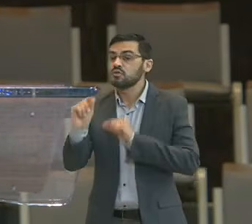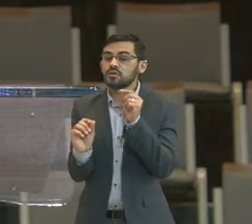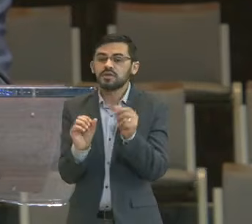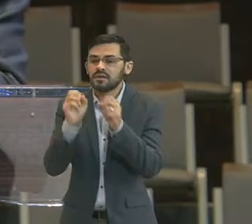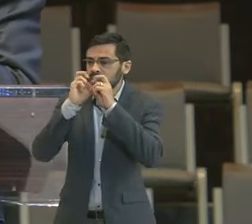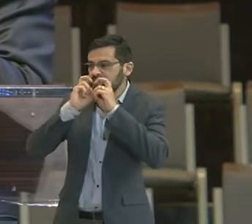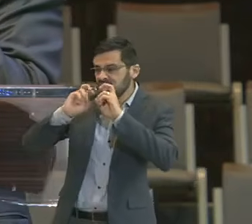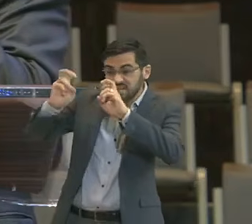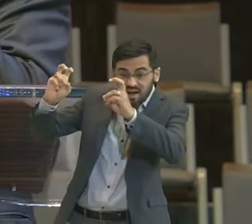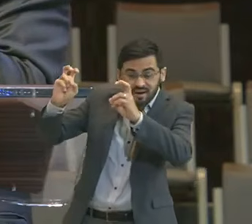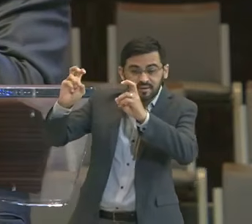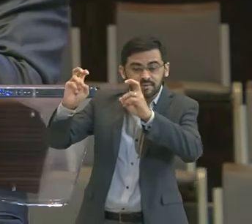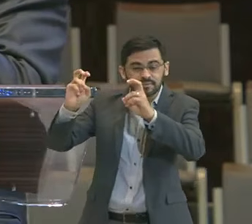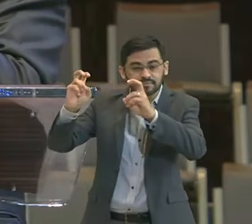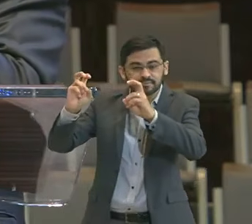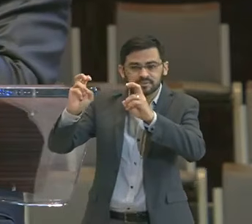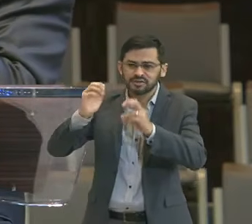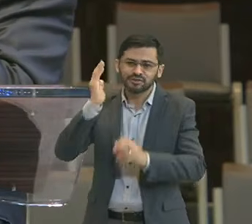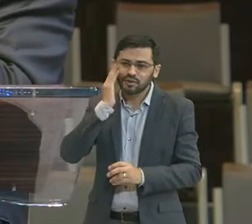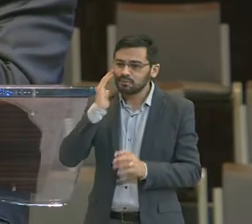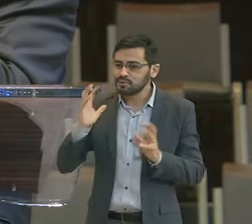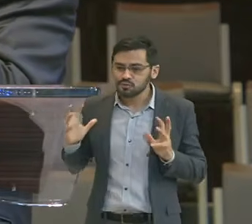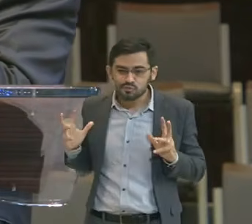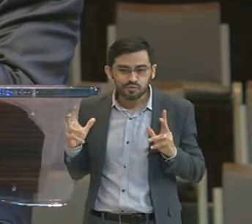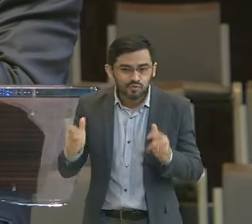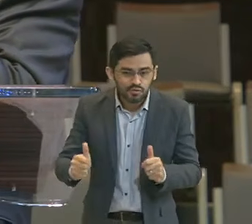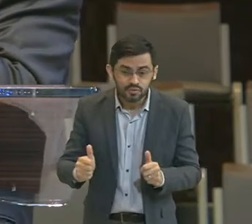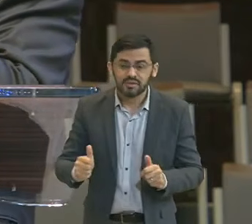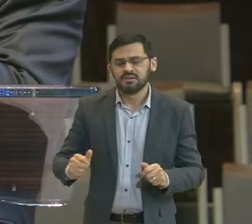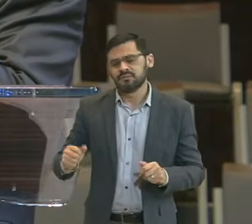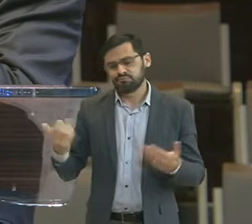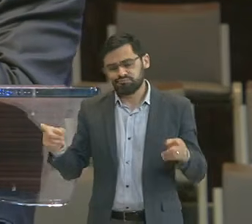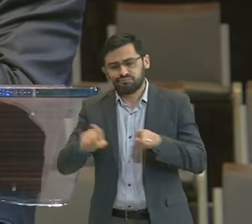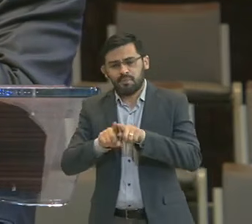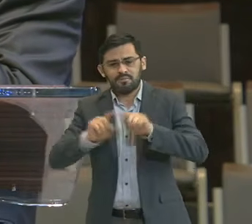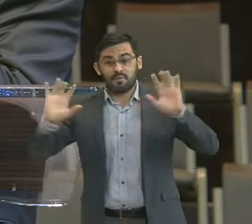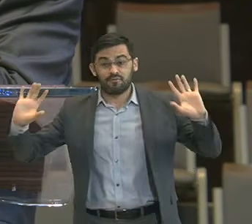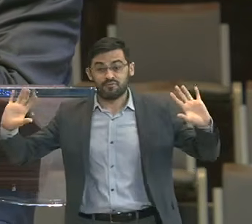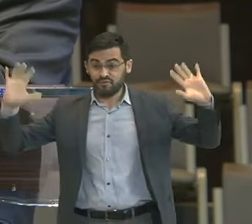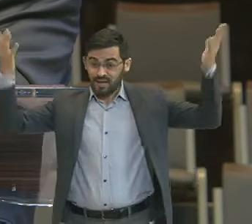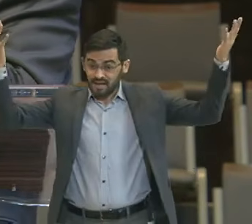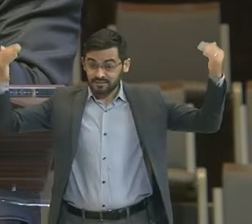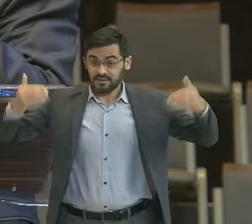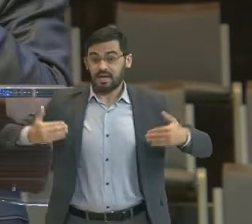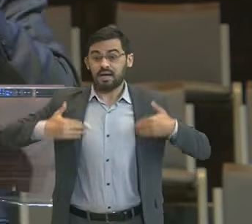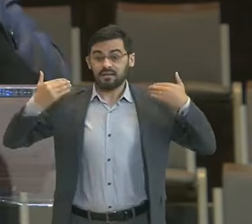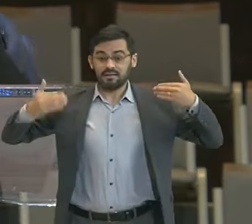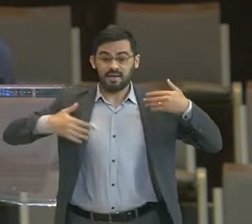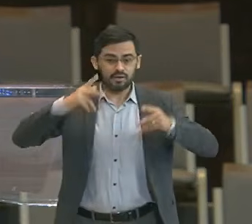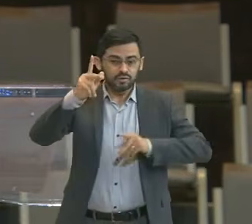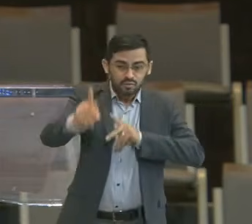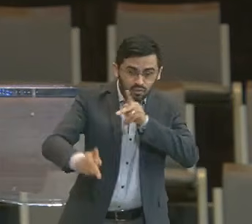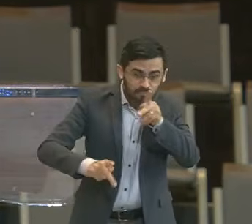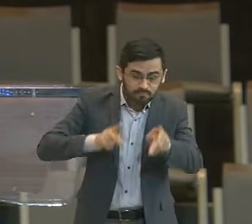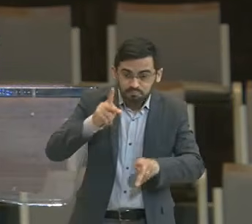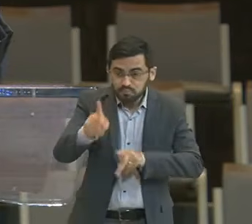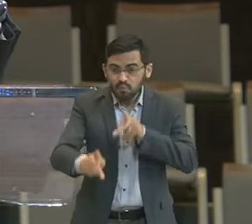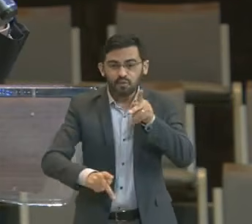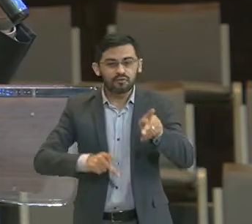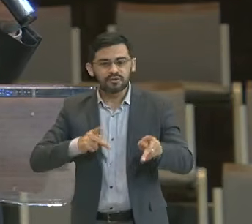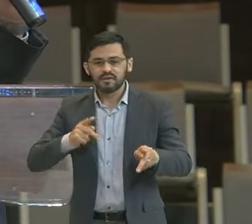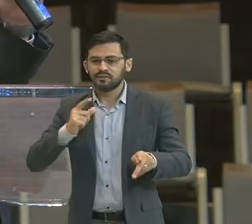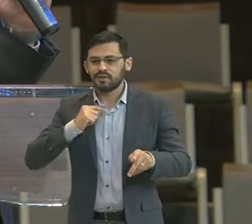deveriam gritar. E apesar de ser uma festa alegre no meio do povo, de ter todo